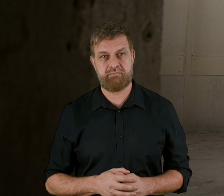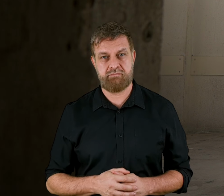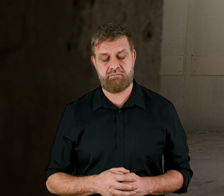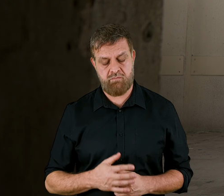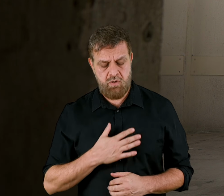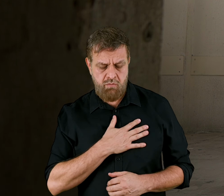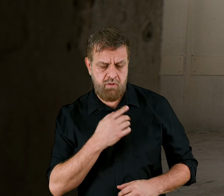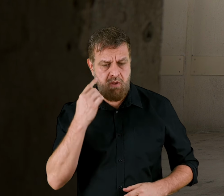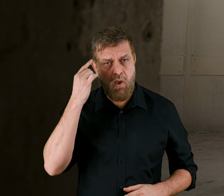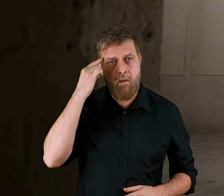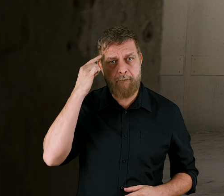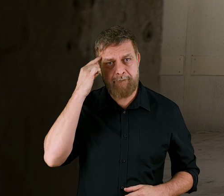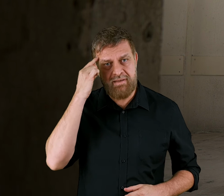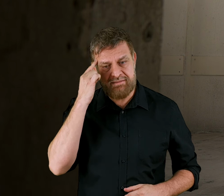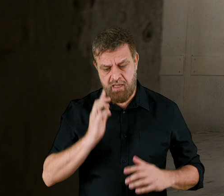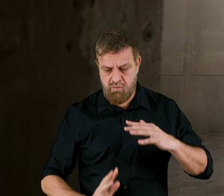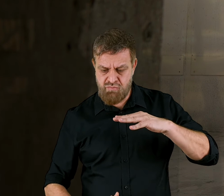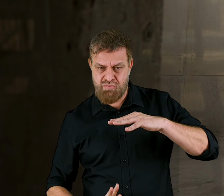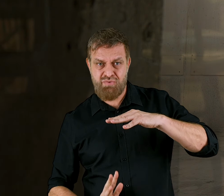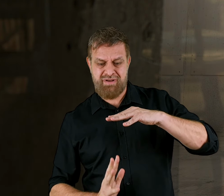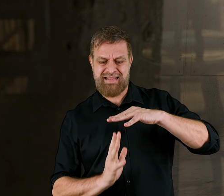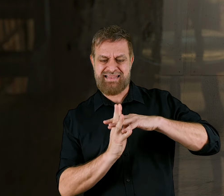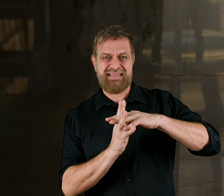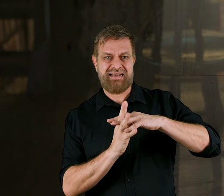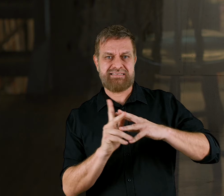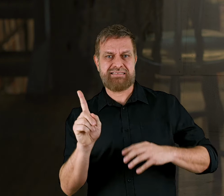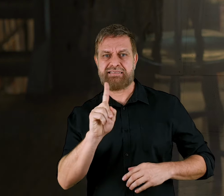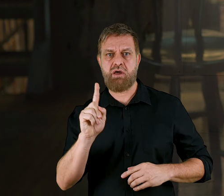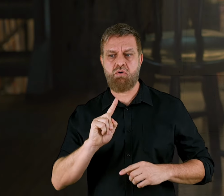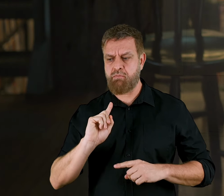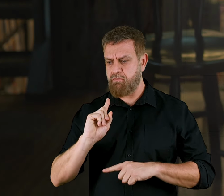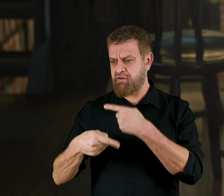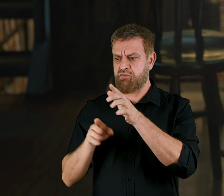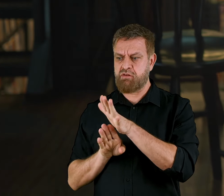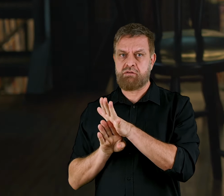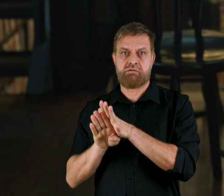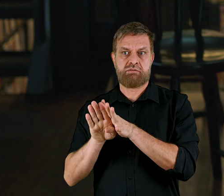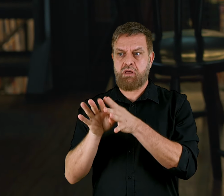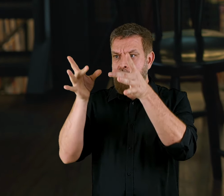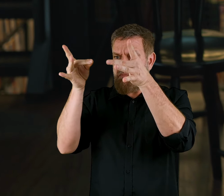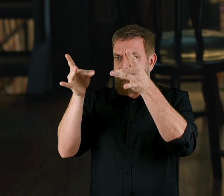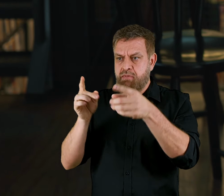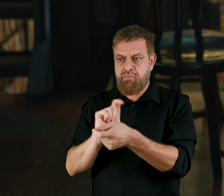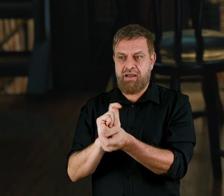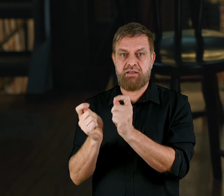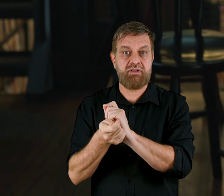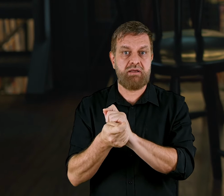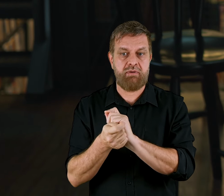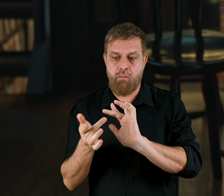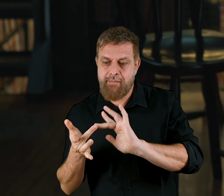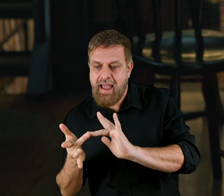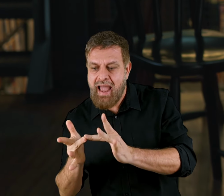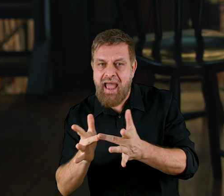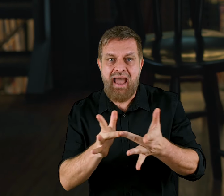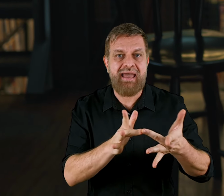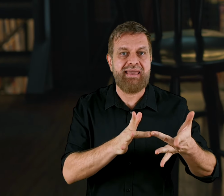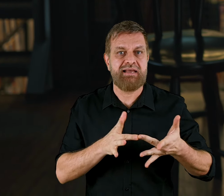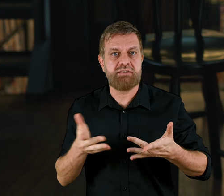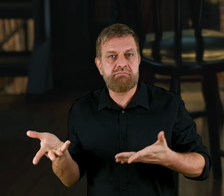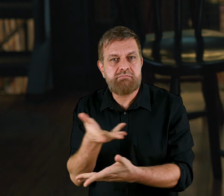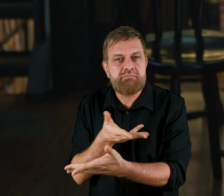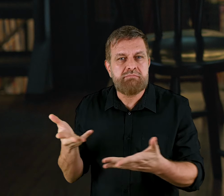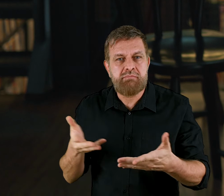Eu gosto de pensar o trans, do transhumanismo, não como uma evolução de aperfeiçoamento, mas como uma rede, como uma articulação